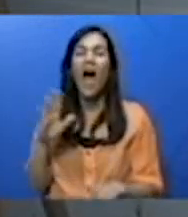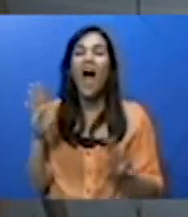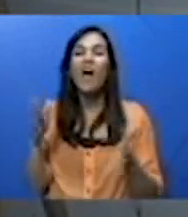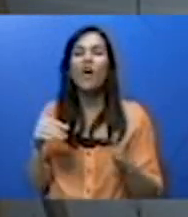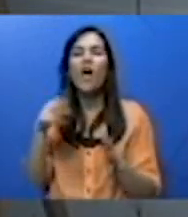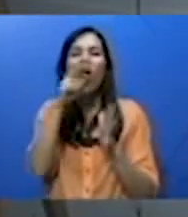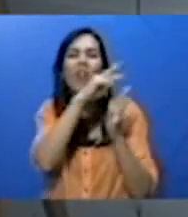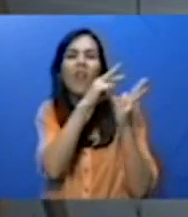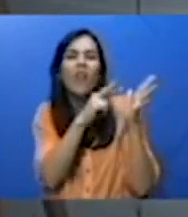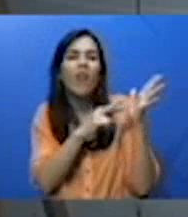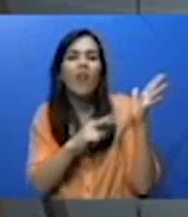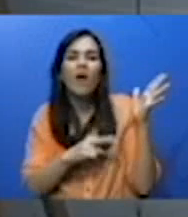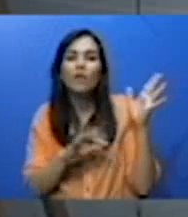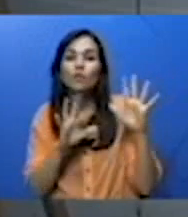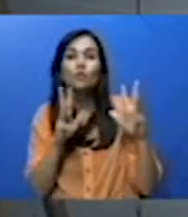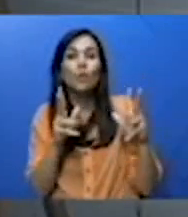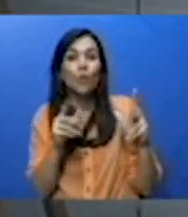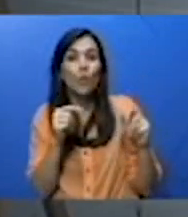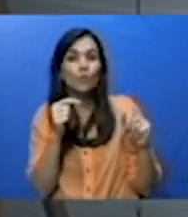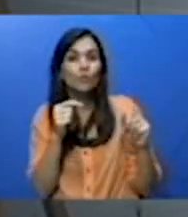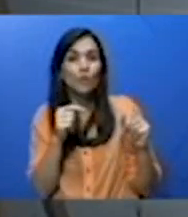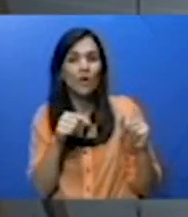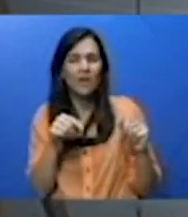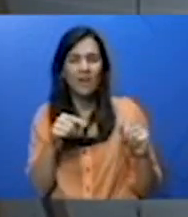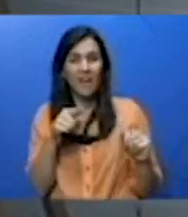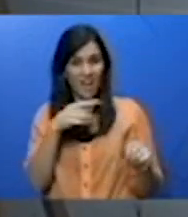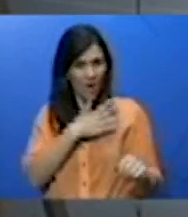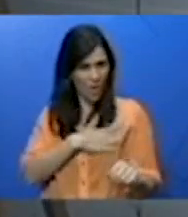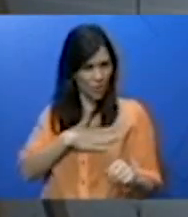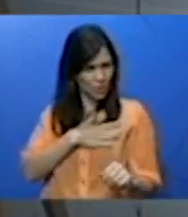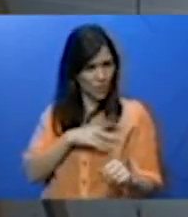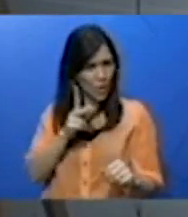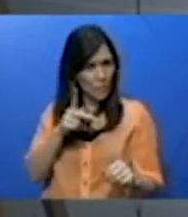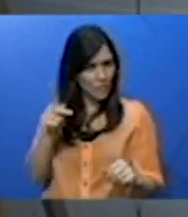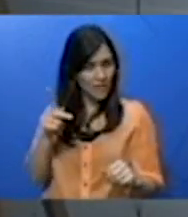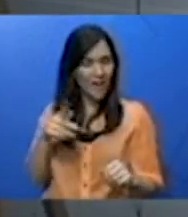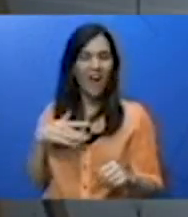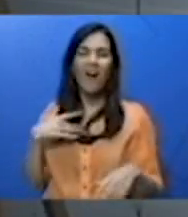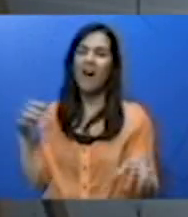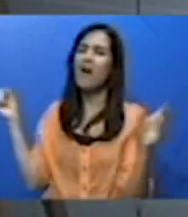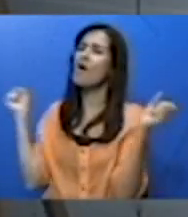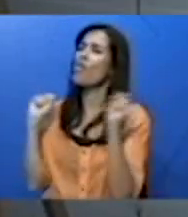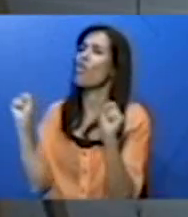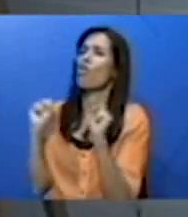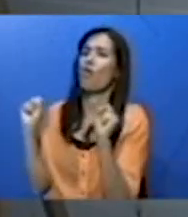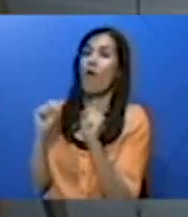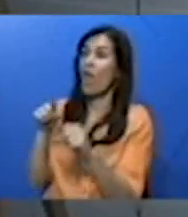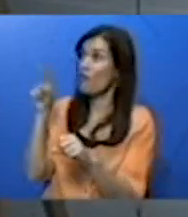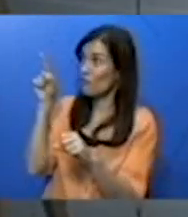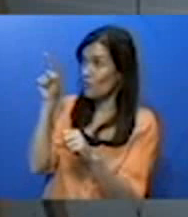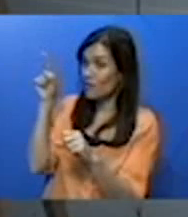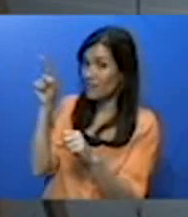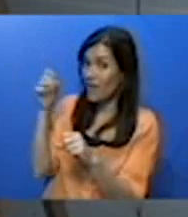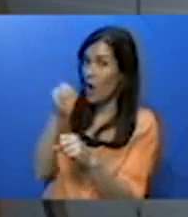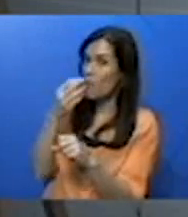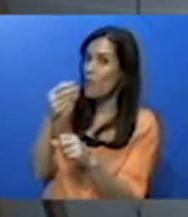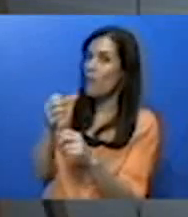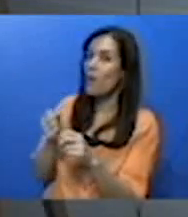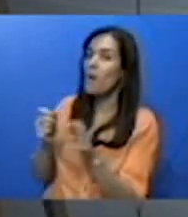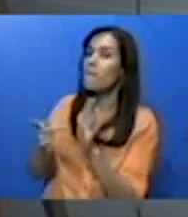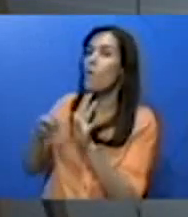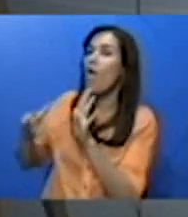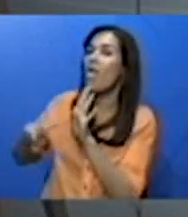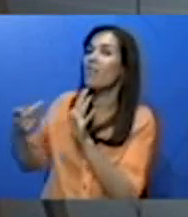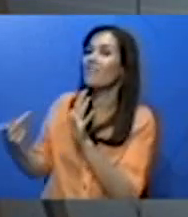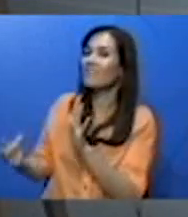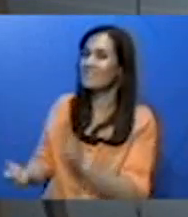ele inteirinho? Ai, vamos. Você gostou, professor? Nossa, eu amei. Clarinha, olha, você vai virar uma poetisa, hein?